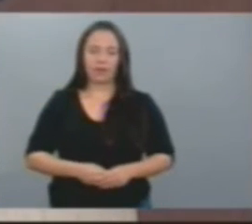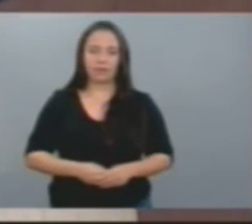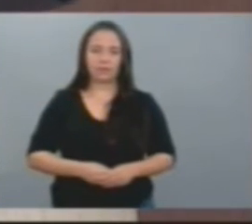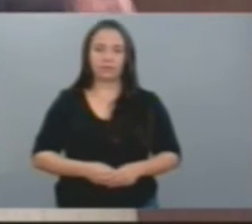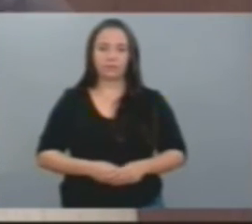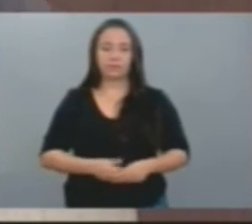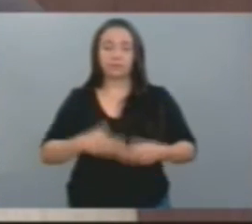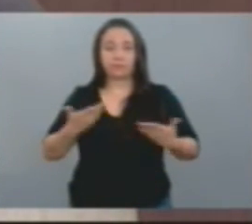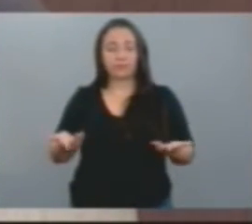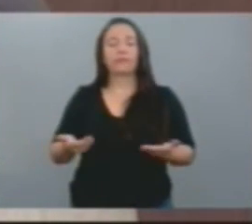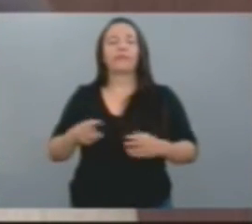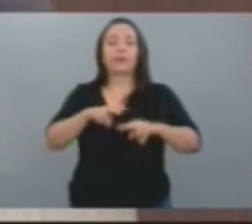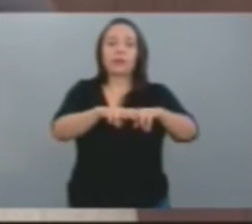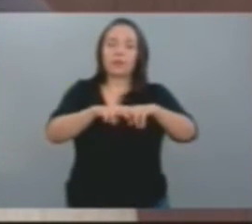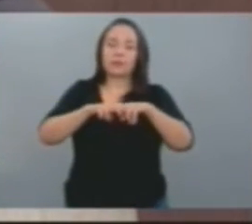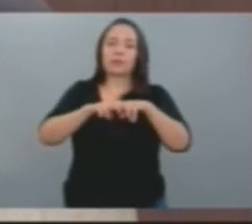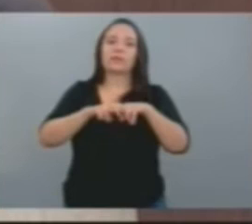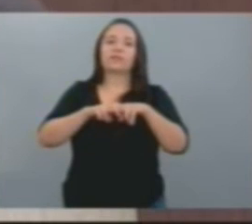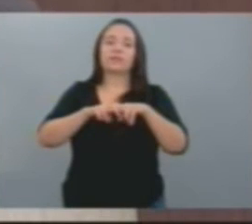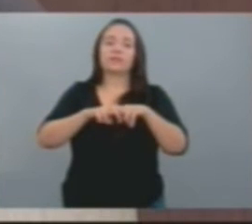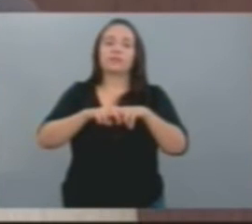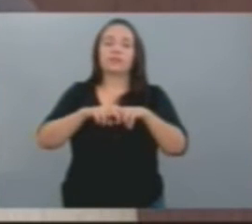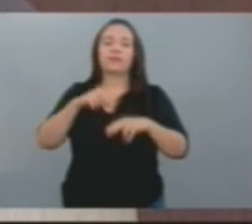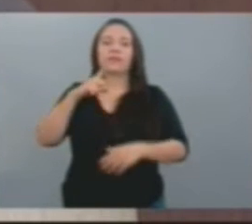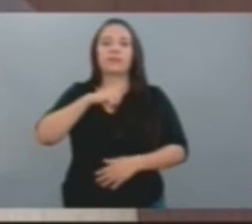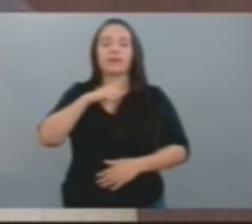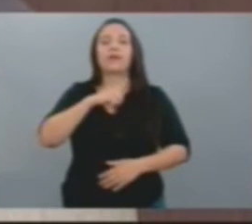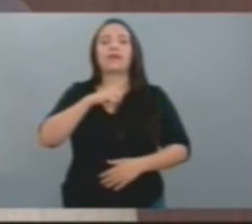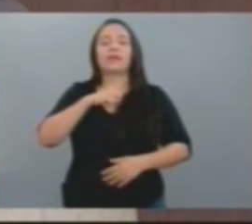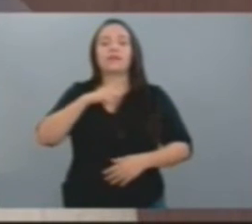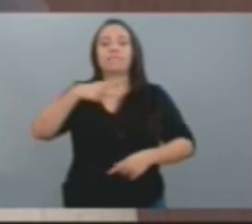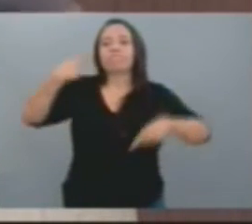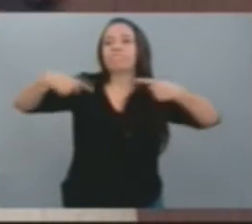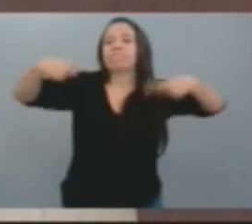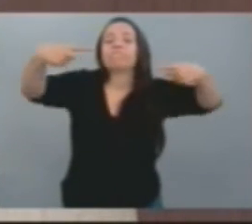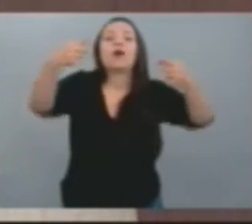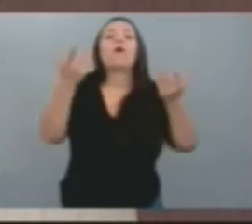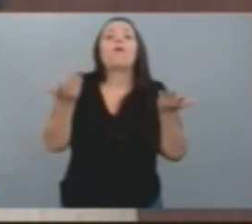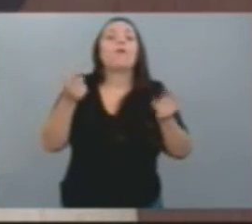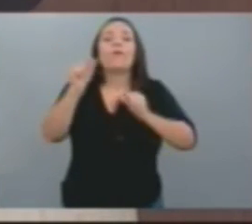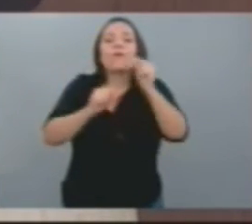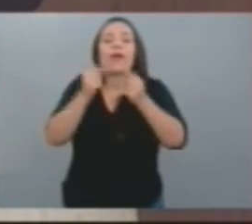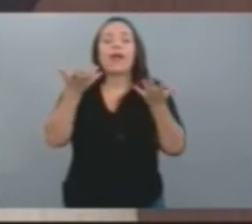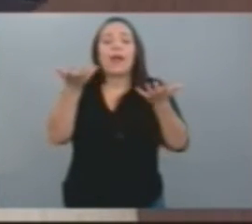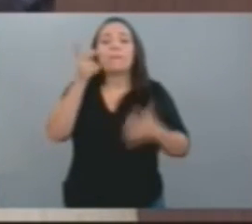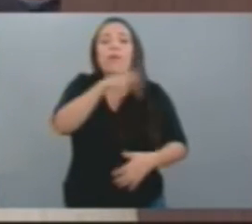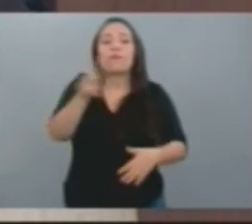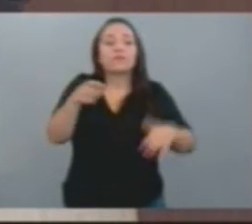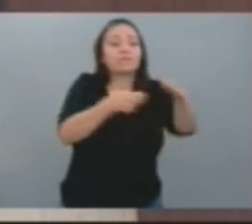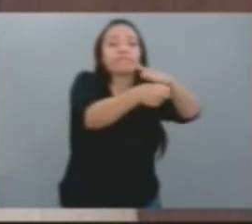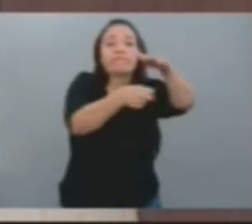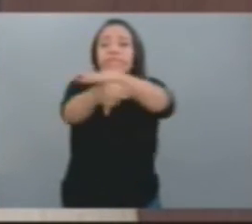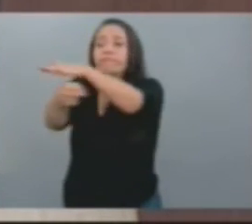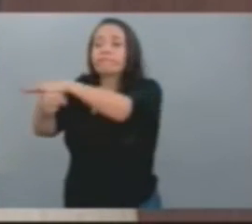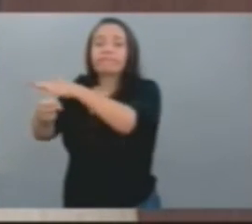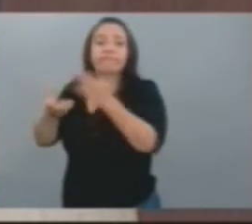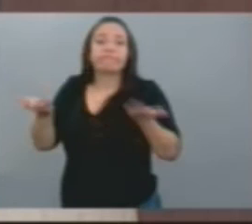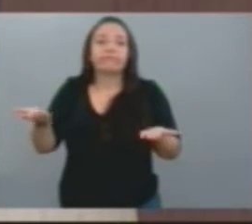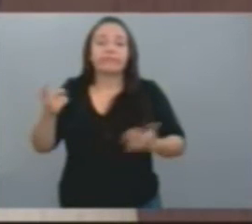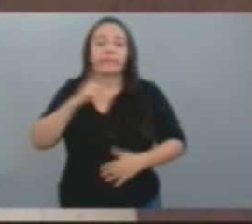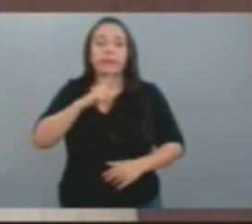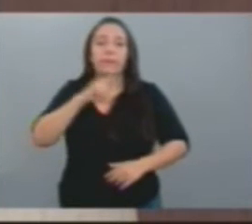uma competição no interior da rede por lotação. Você teve, no apagar das